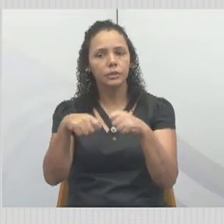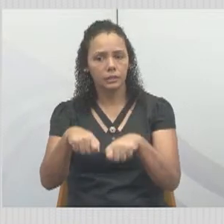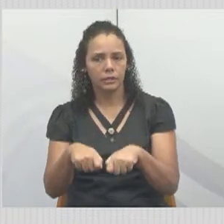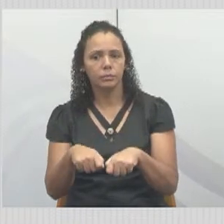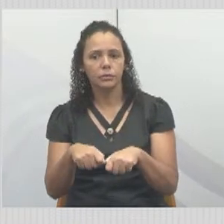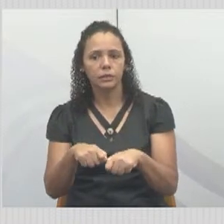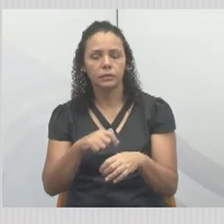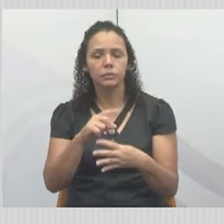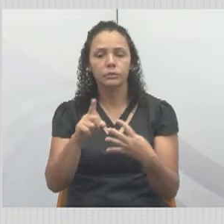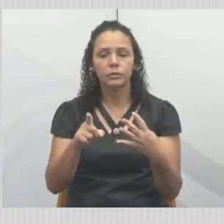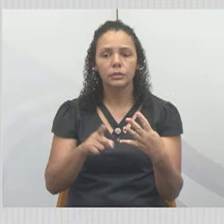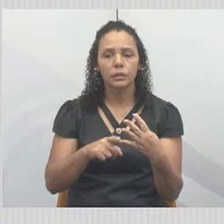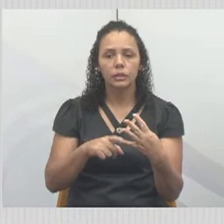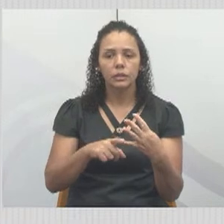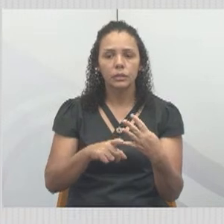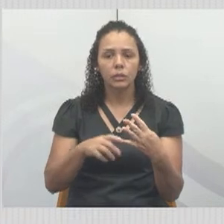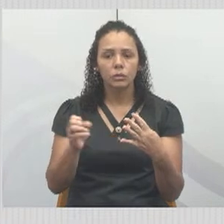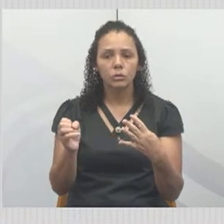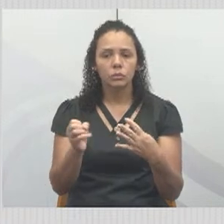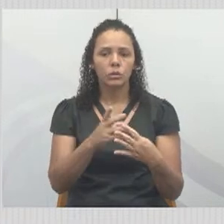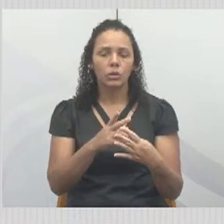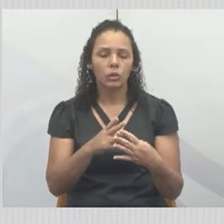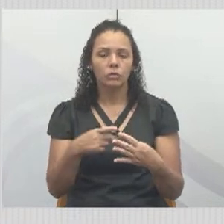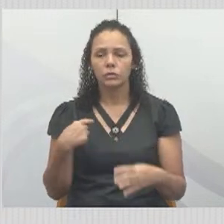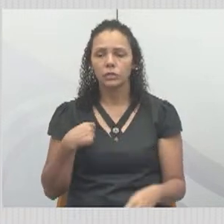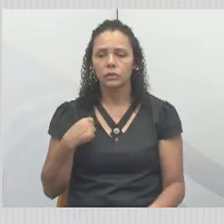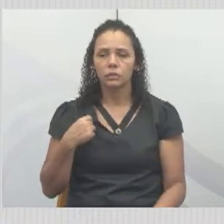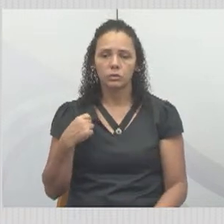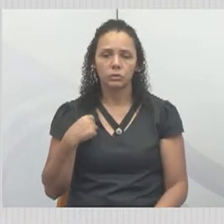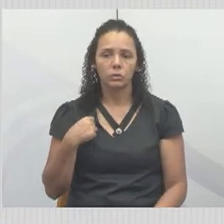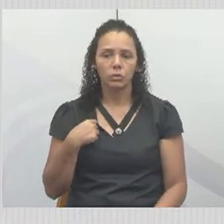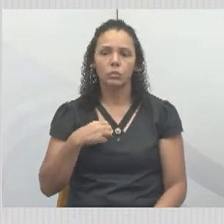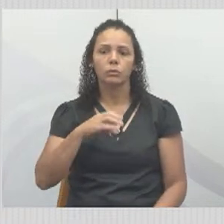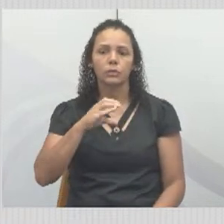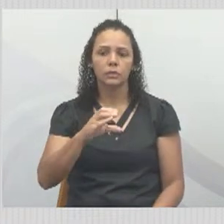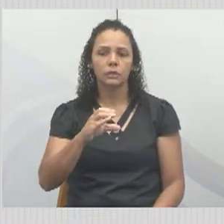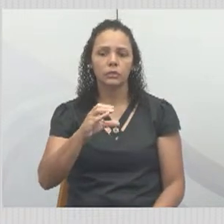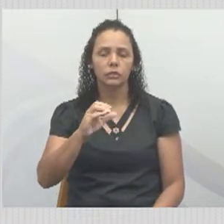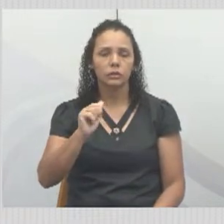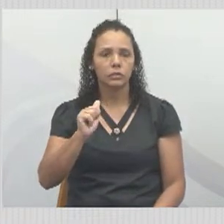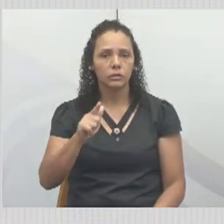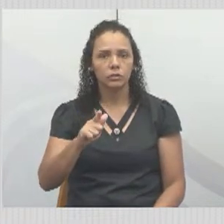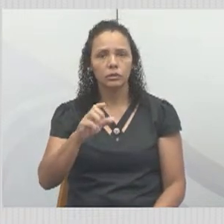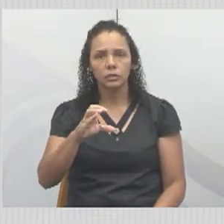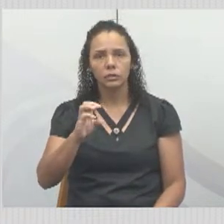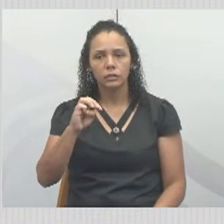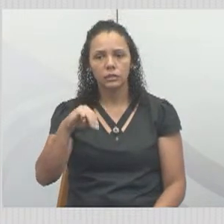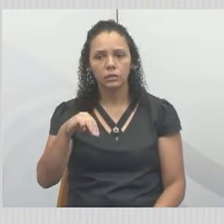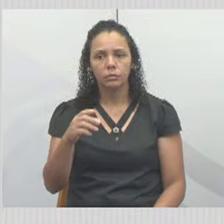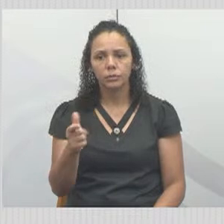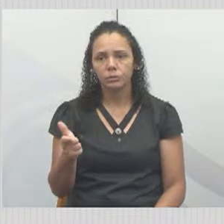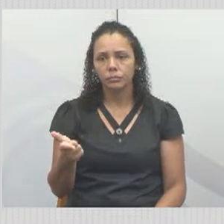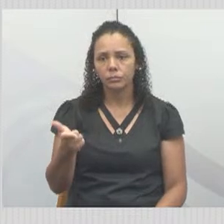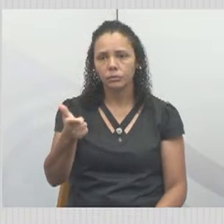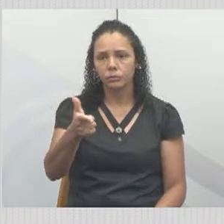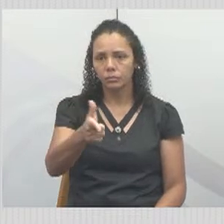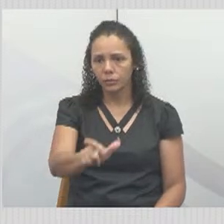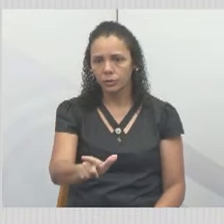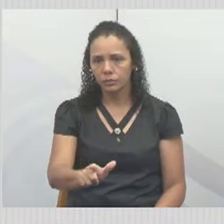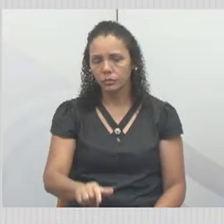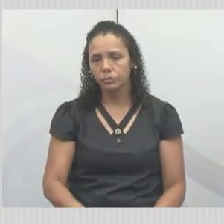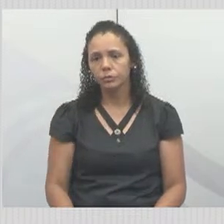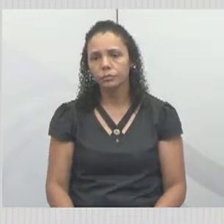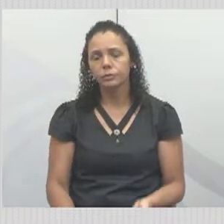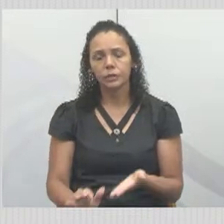capacitação da GCM e a renovação também dos uniformes da GCM. Pode passar.